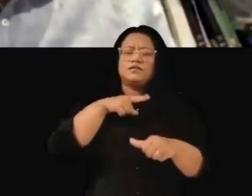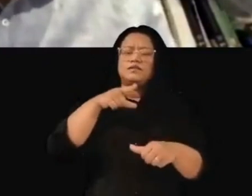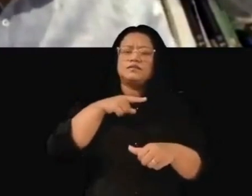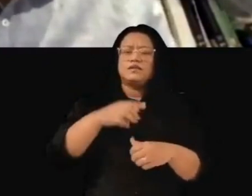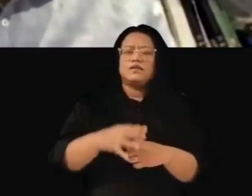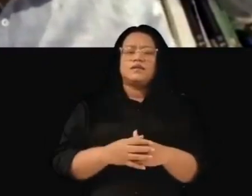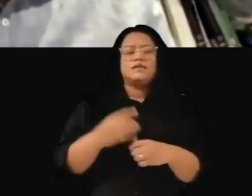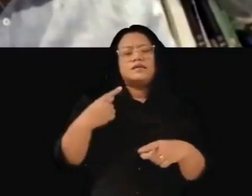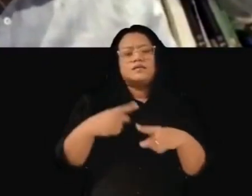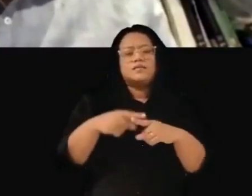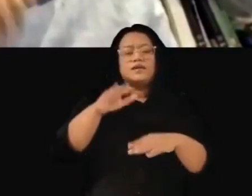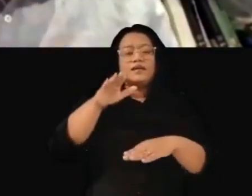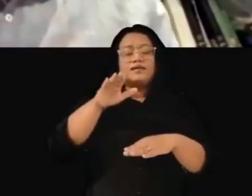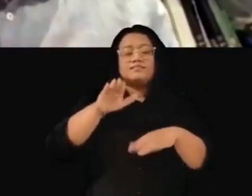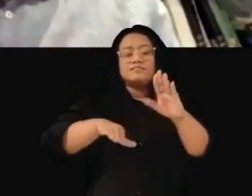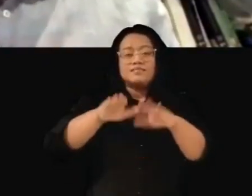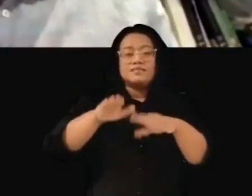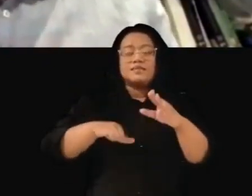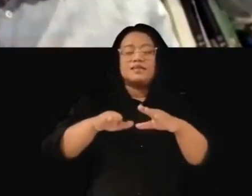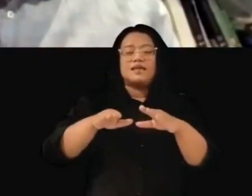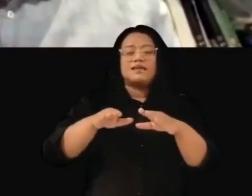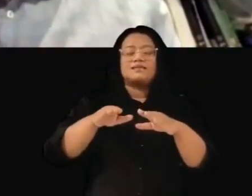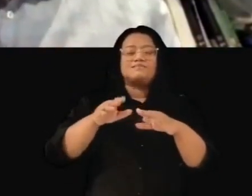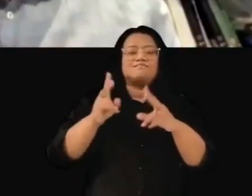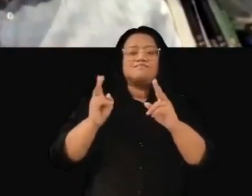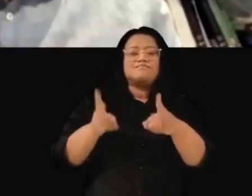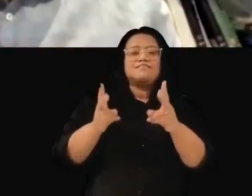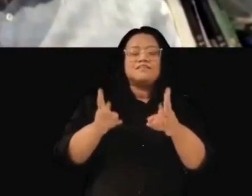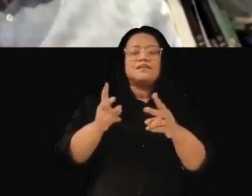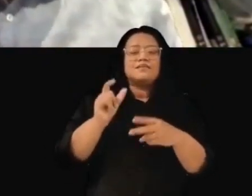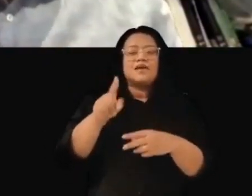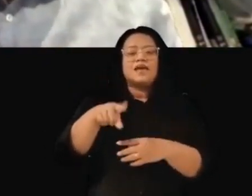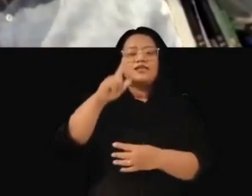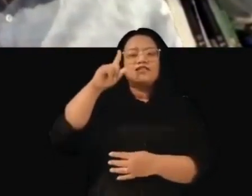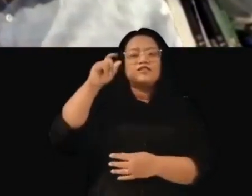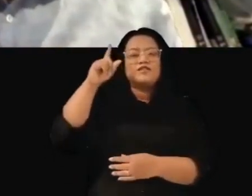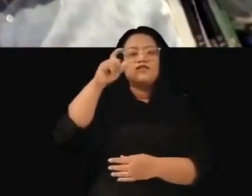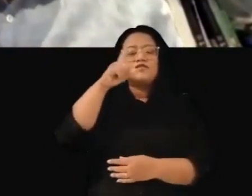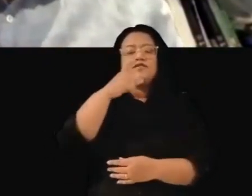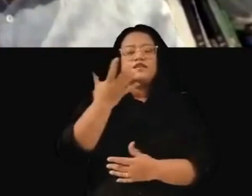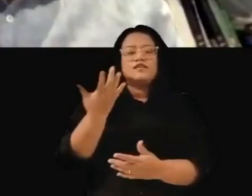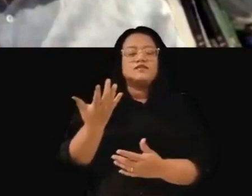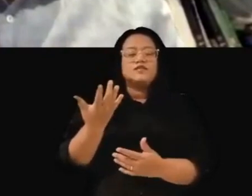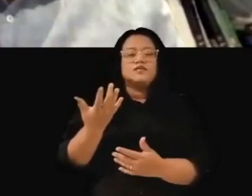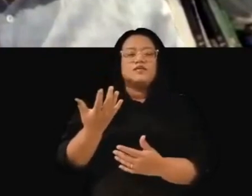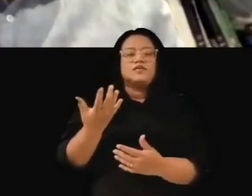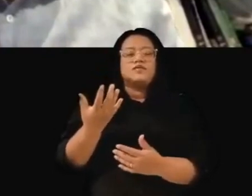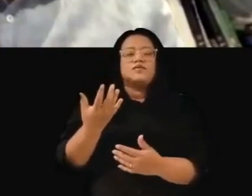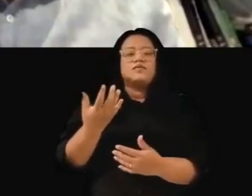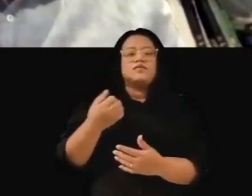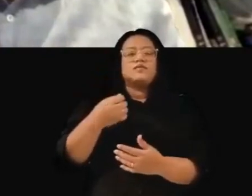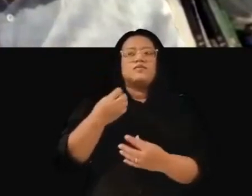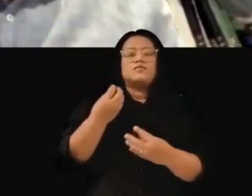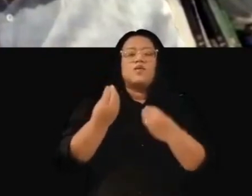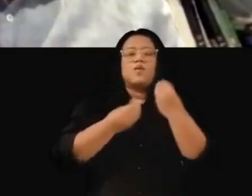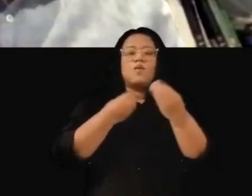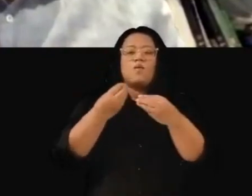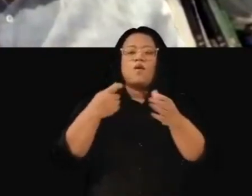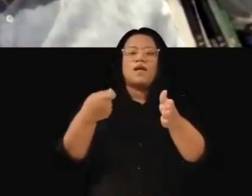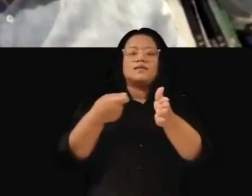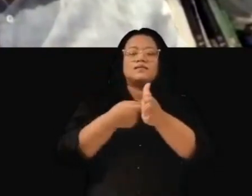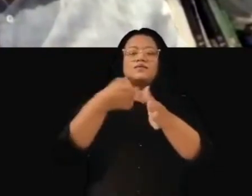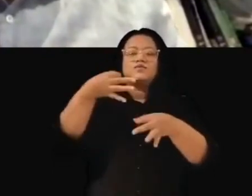muitas vezes, eu diria até na maior parte das vezes, é até difícil de mensurar para uma ação